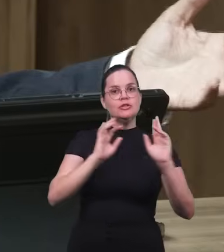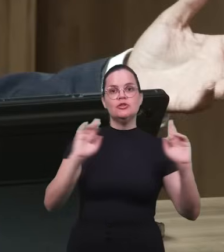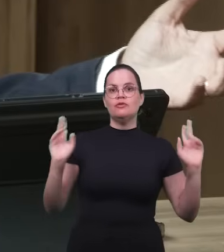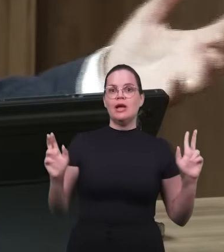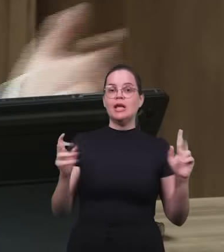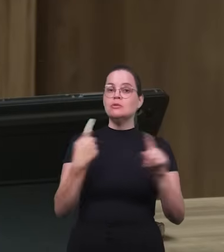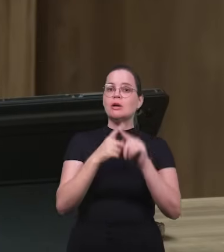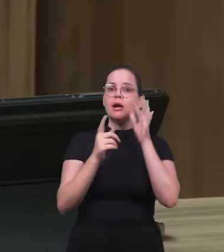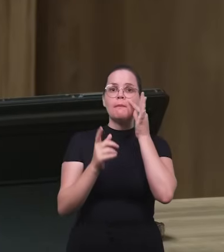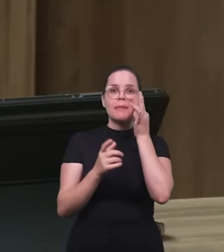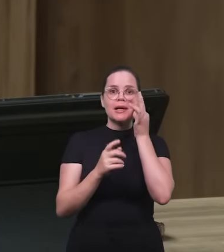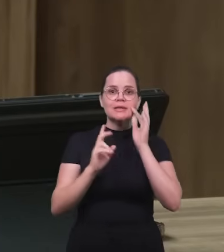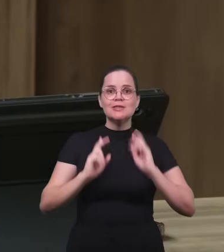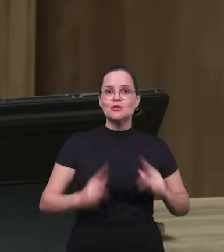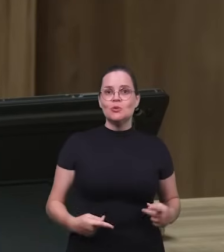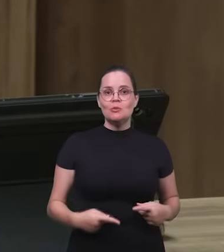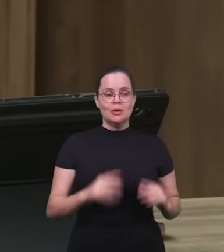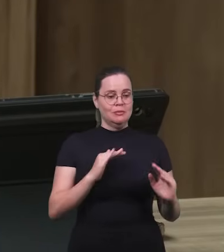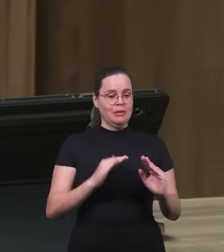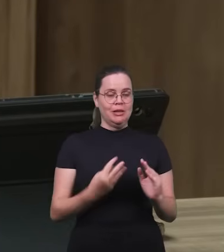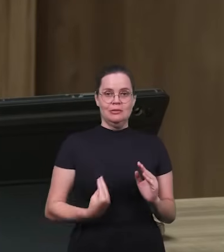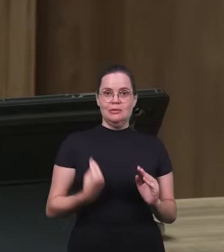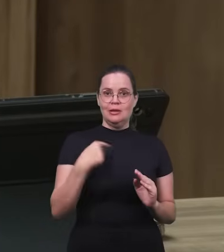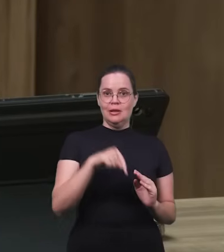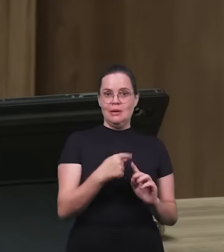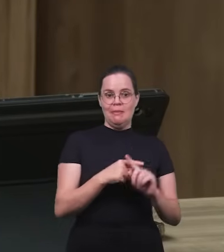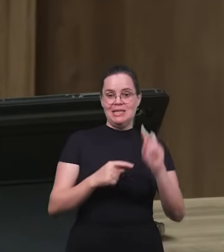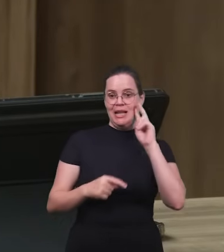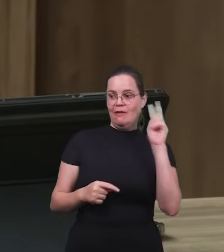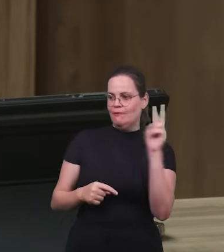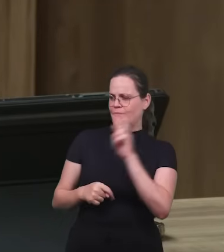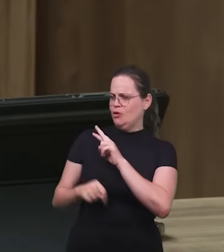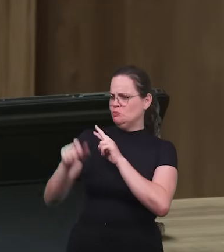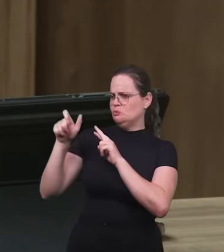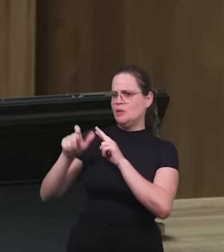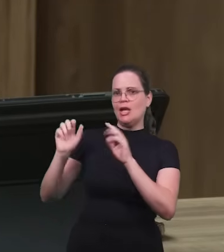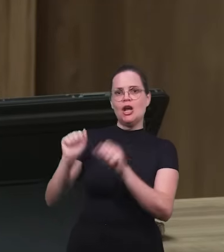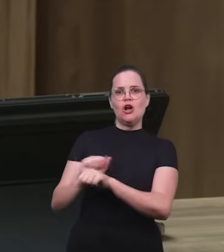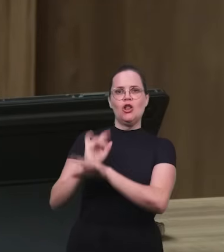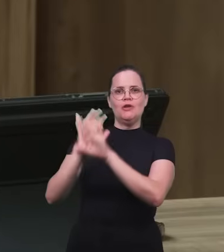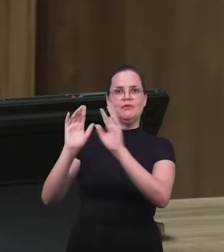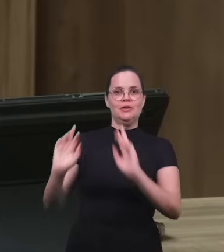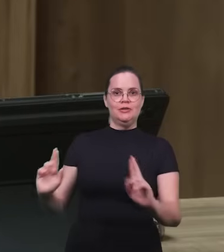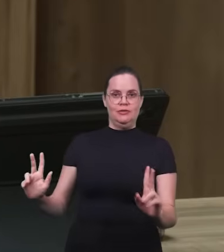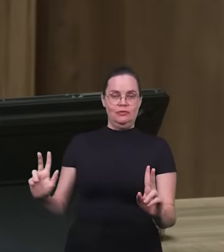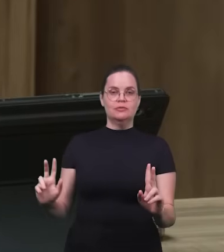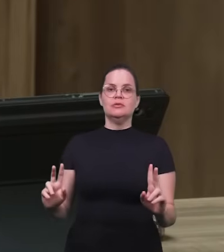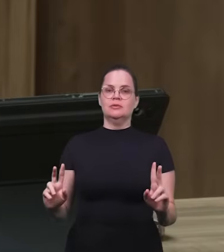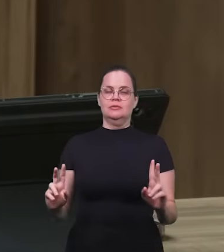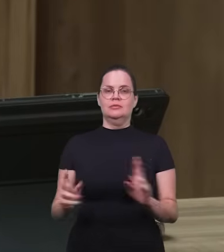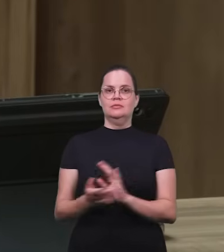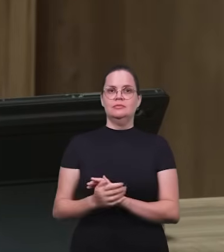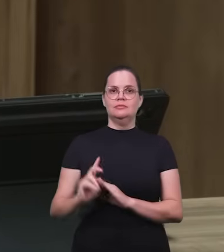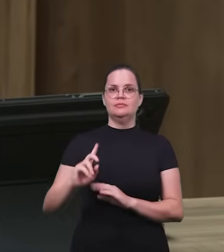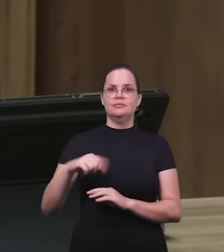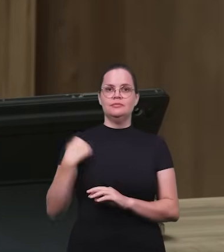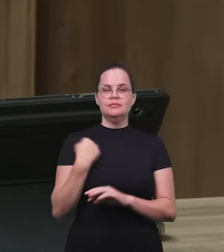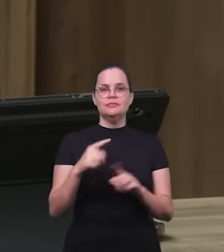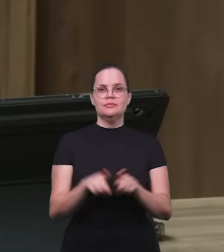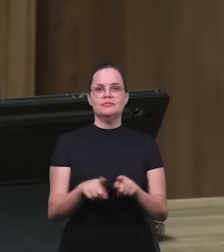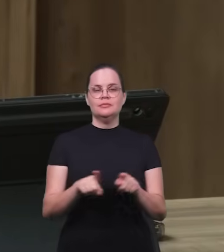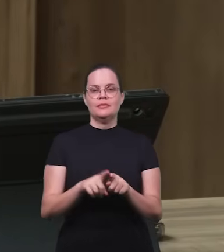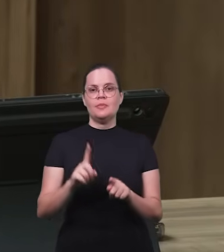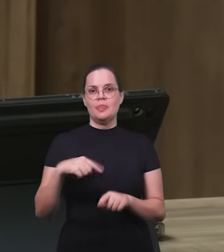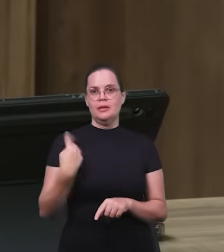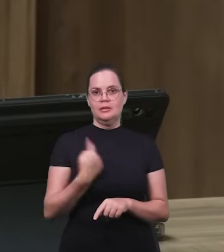aquele Jesus durante o seu ministério. Só que agora era um Jesus glorificado. Até nós nos lembramos daquele outro exemplo